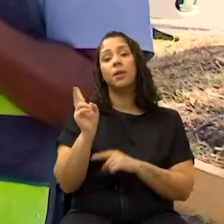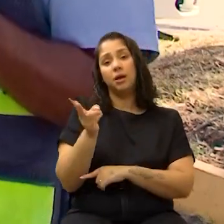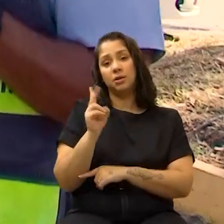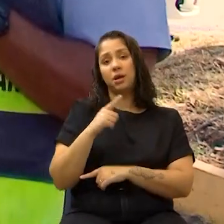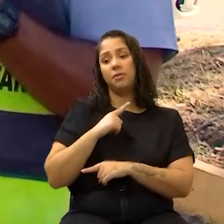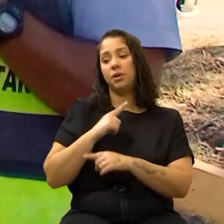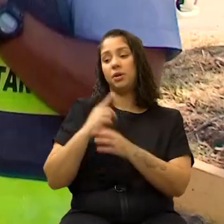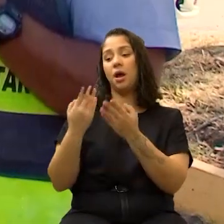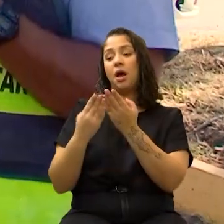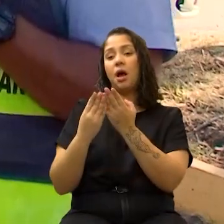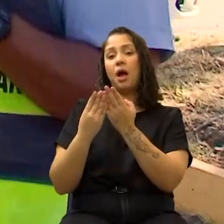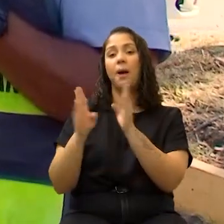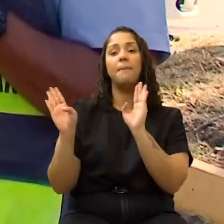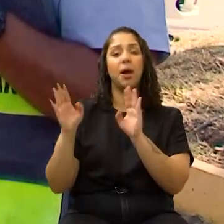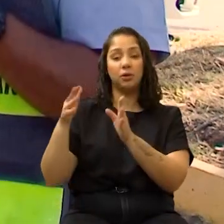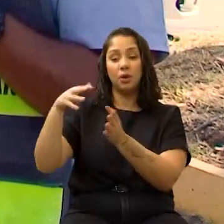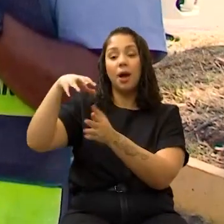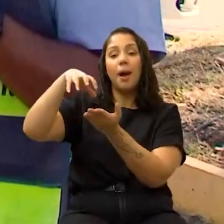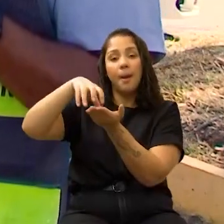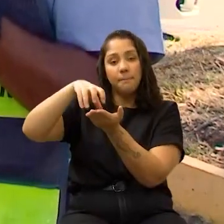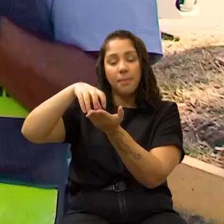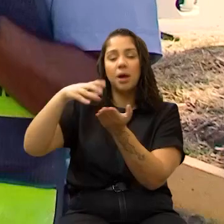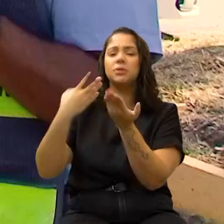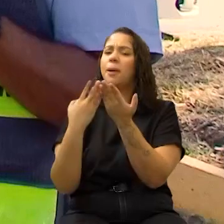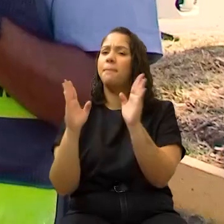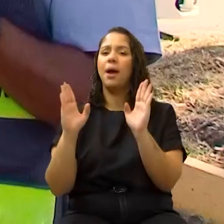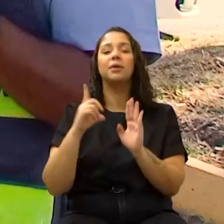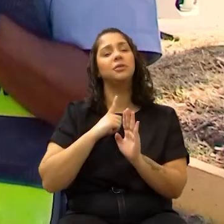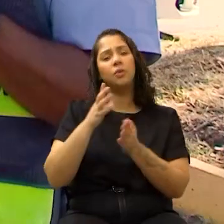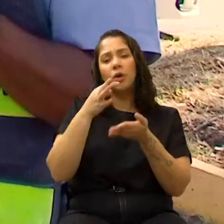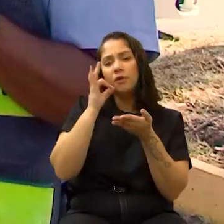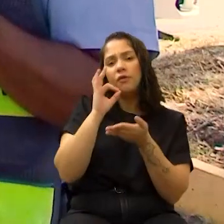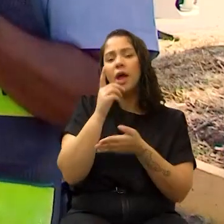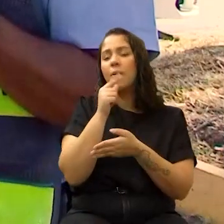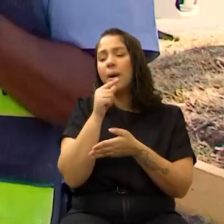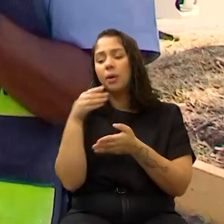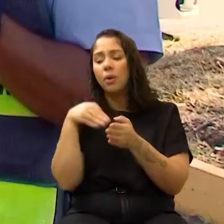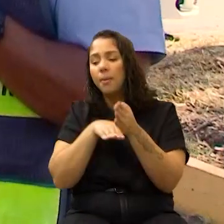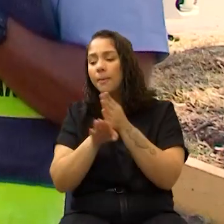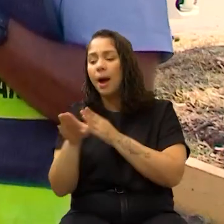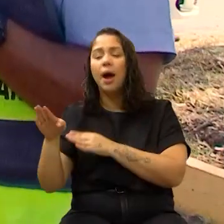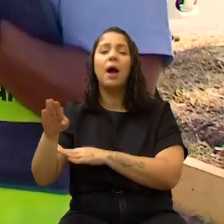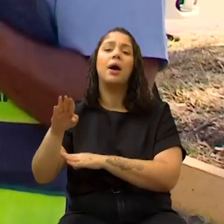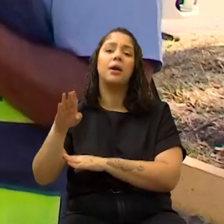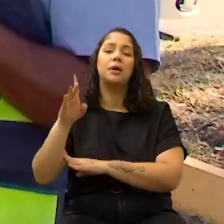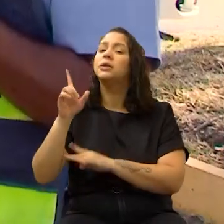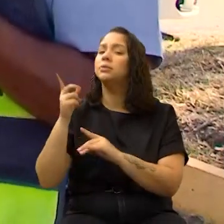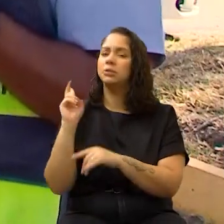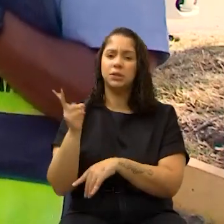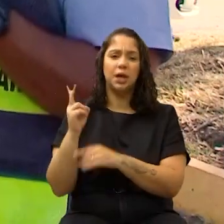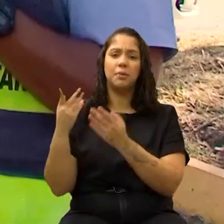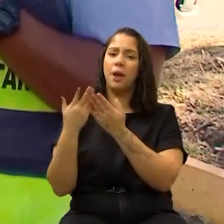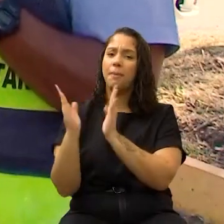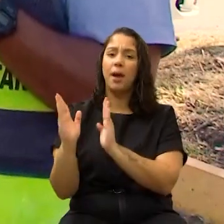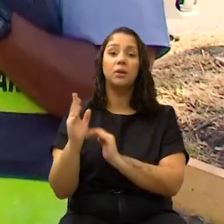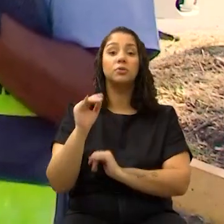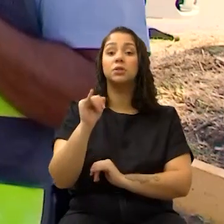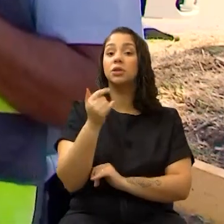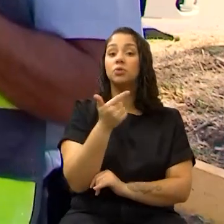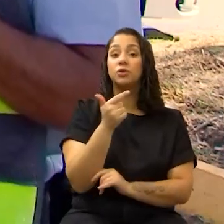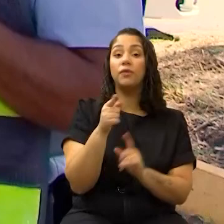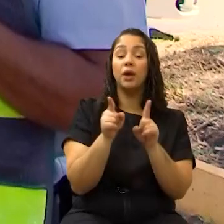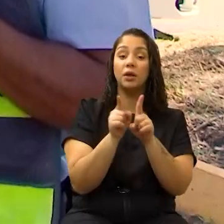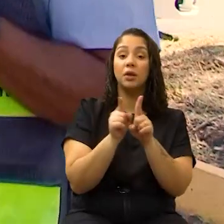porta aberta, tem uma água, um café. Está ali, para, fica um pouco. Se não quer parar na base, para no posto de